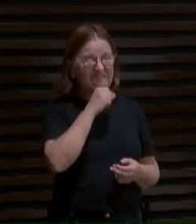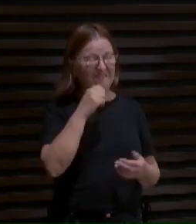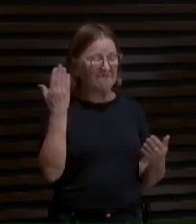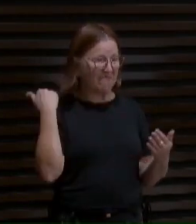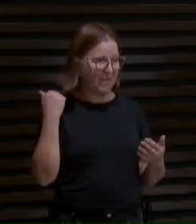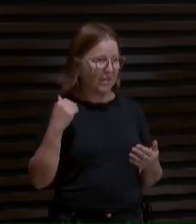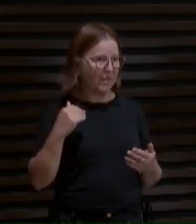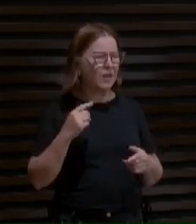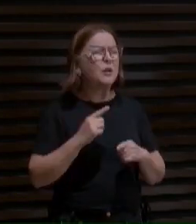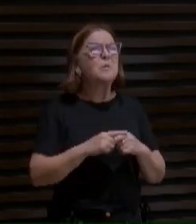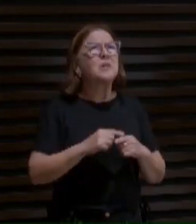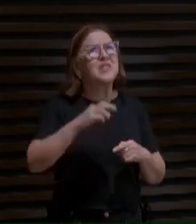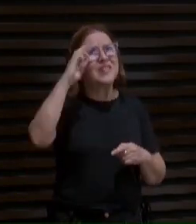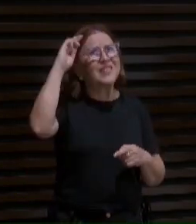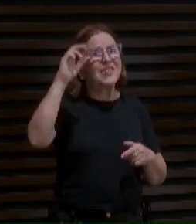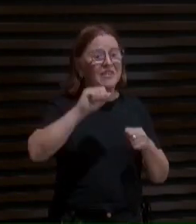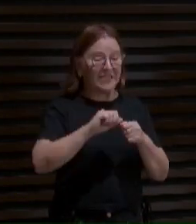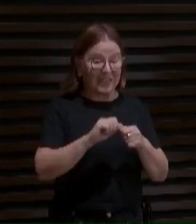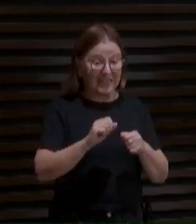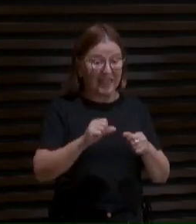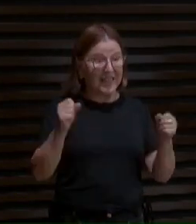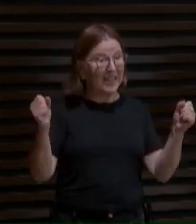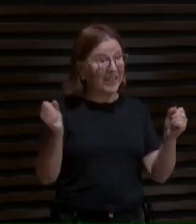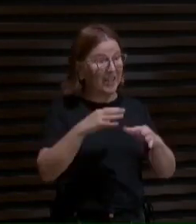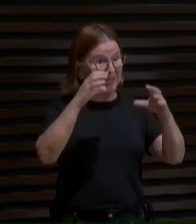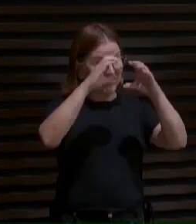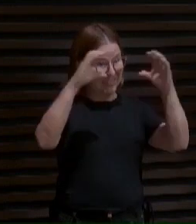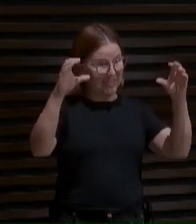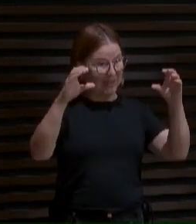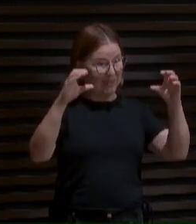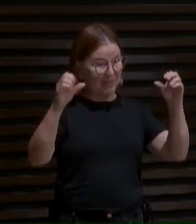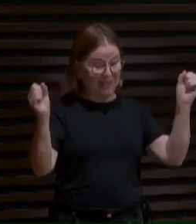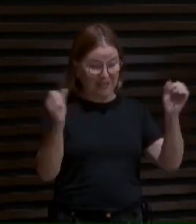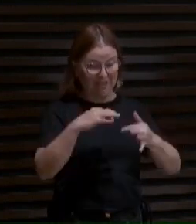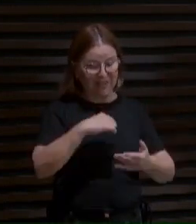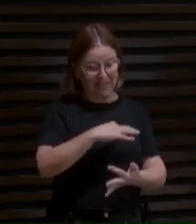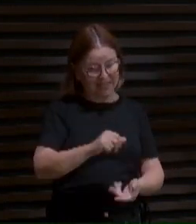e nova terra? Porque esse está contaminado.